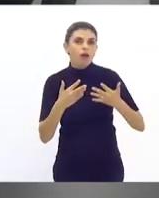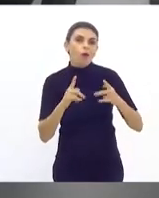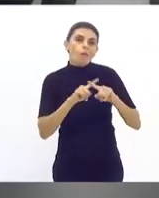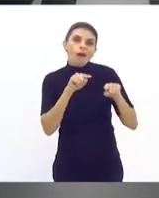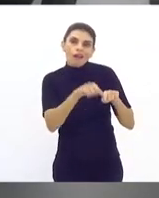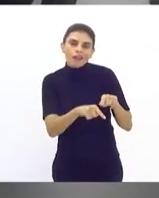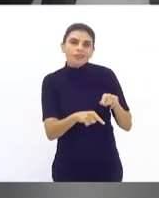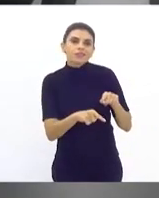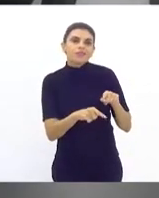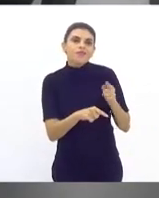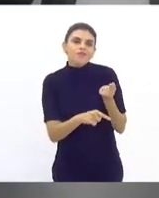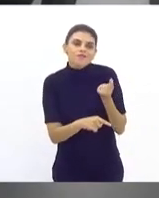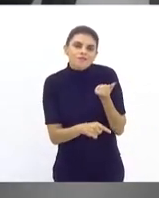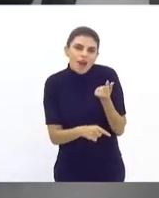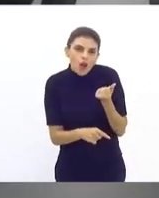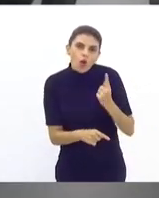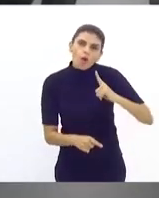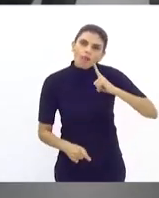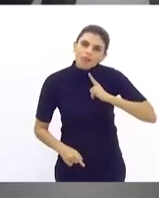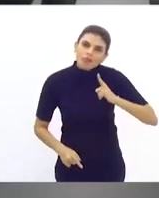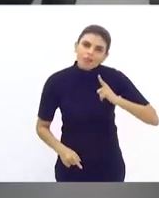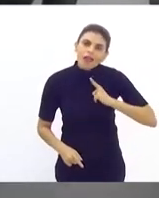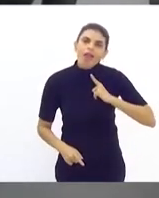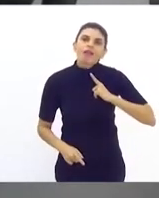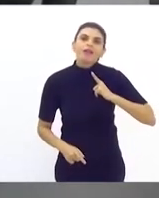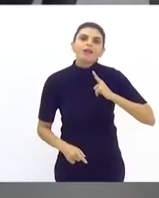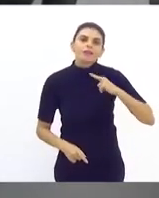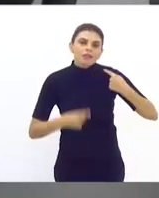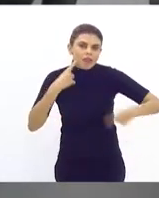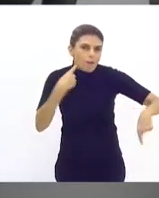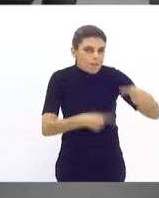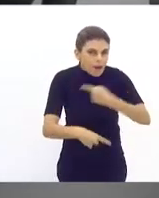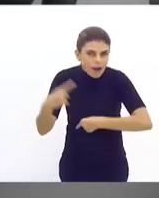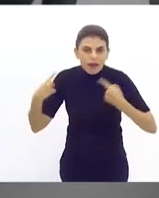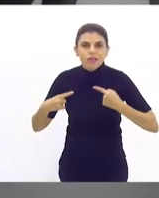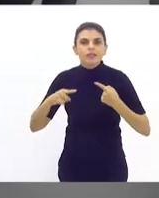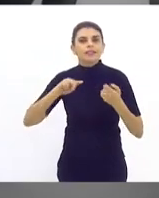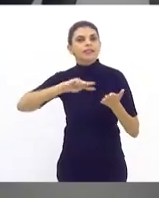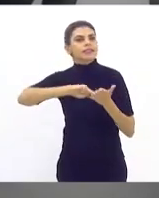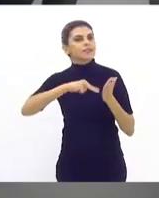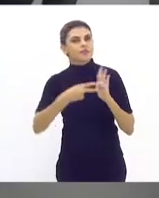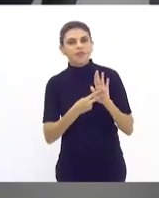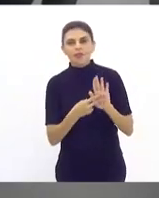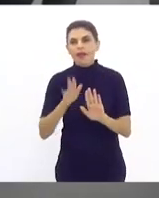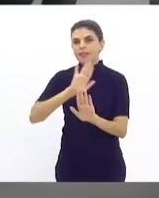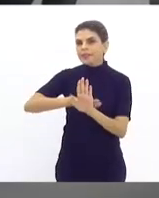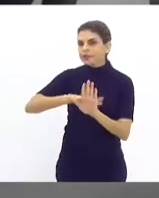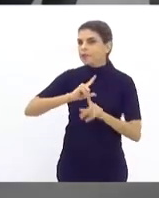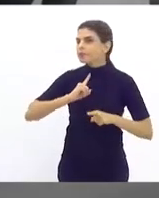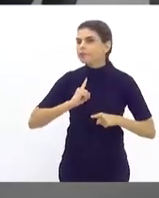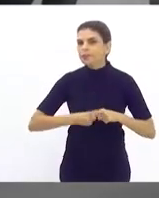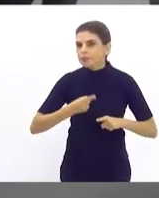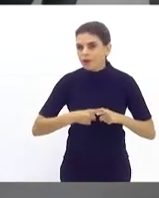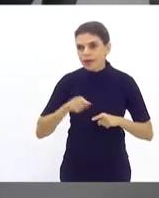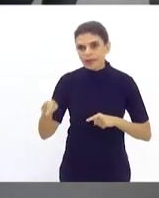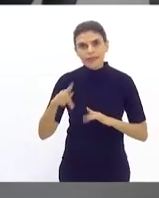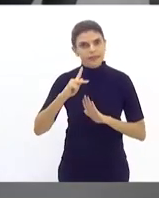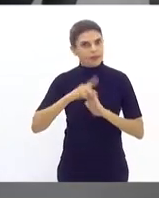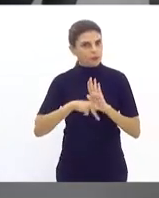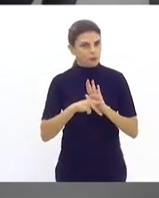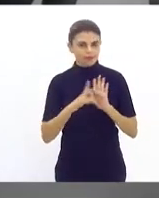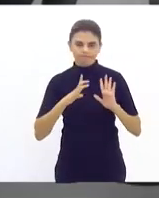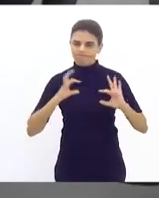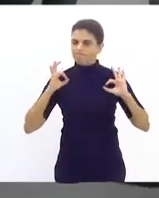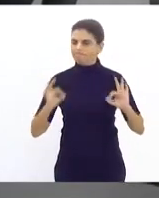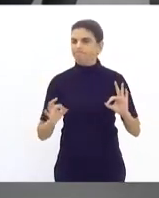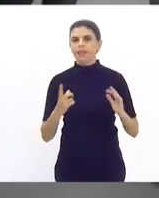esse valor ele tem... acho que um debate que a gente tem que fazer é o princípio da insignificância, né? Porque esse projeto, não tenho dúvida, que ele